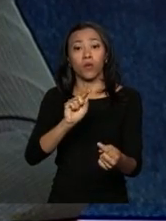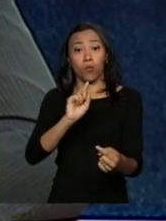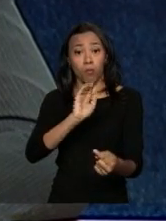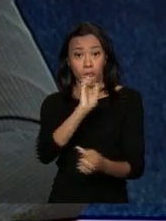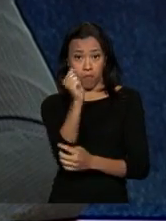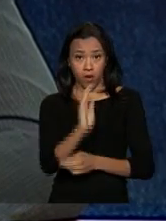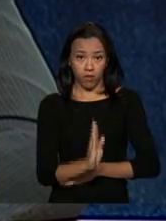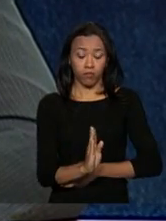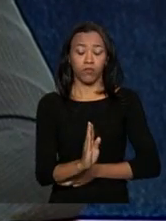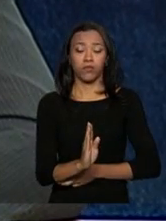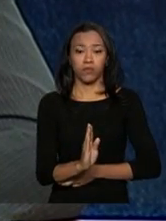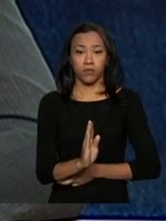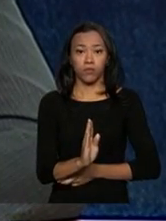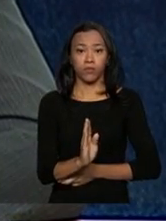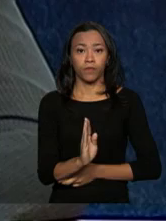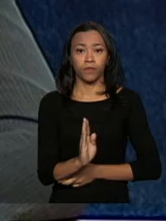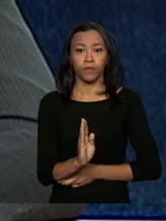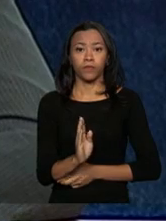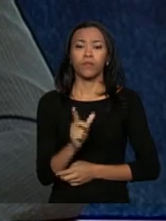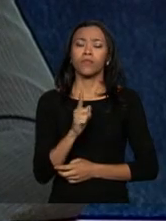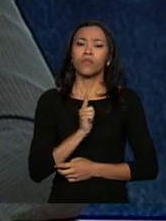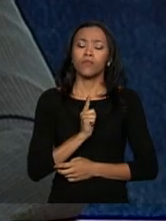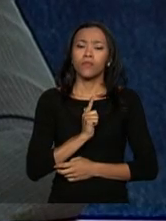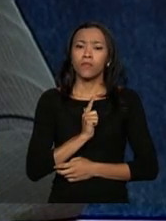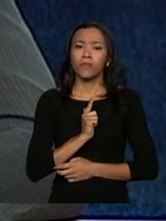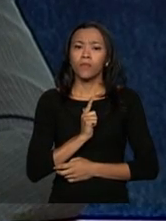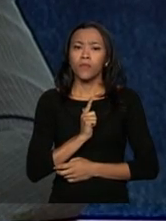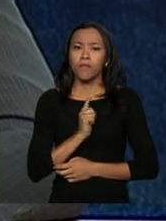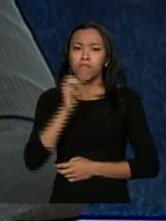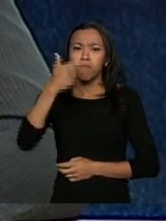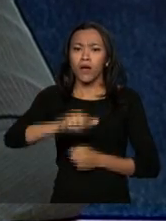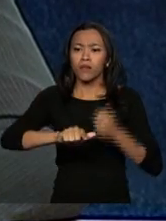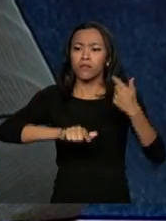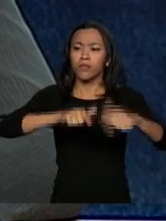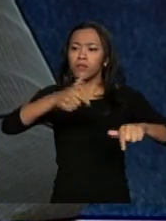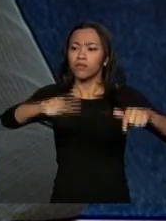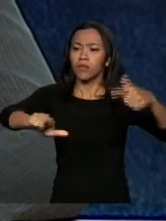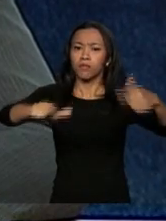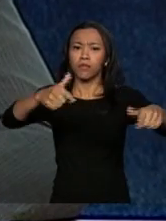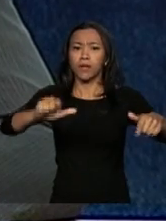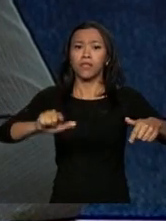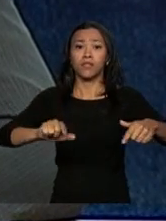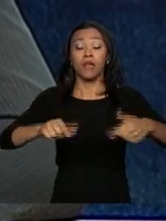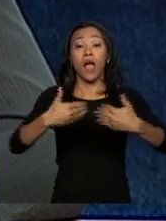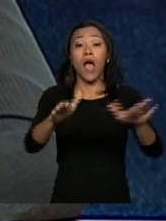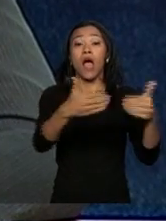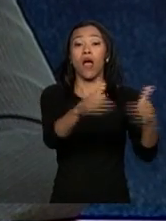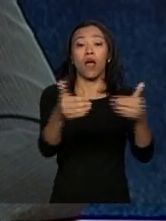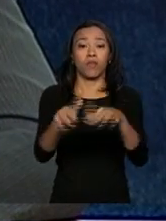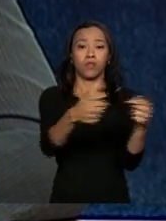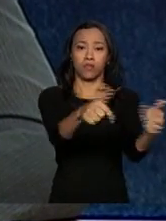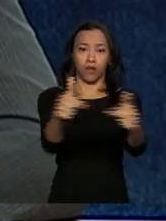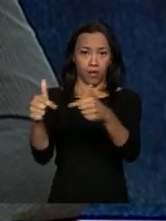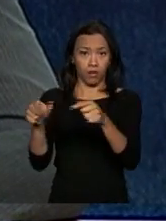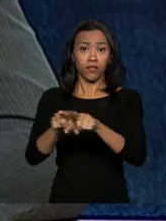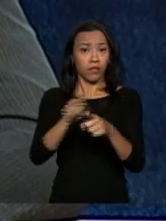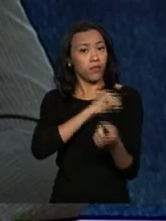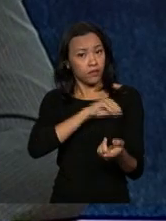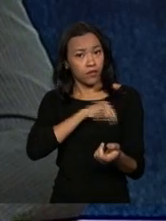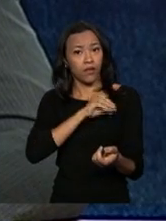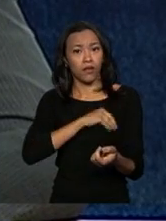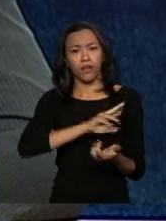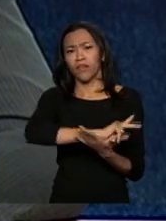eh como se diz acaba gerando muito eh uma quantidade bastante importante de emprego e renda e nas mais diversas